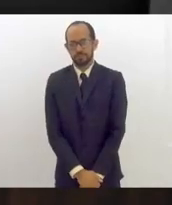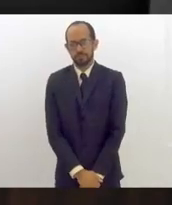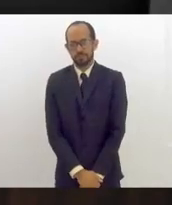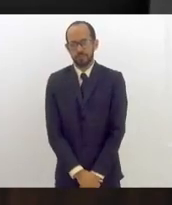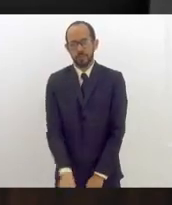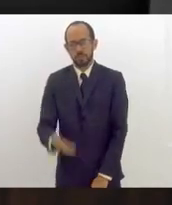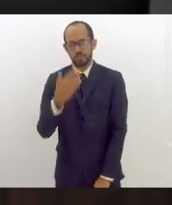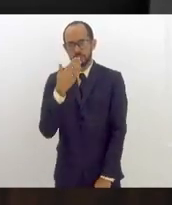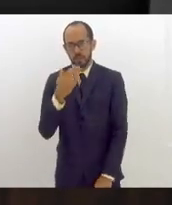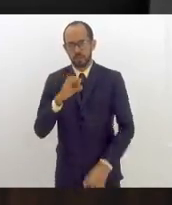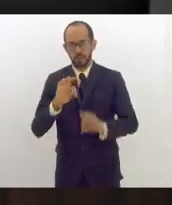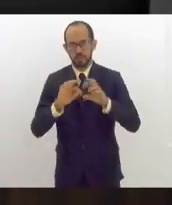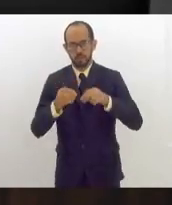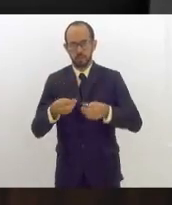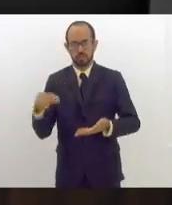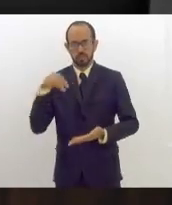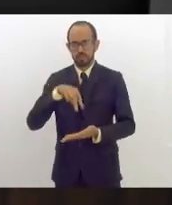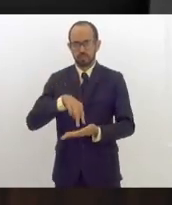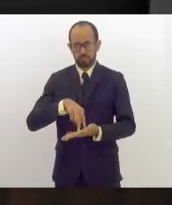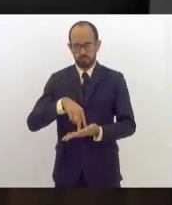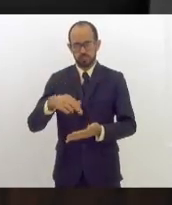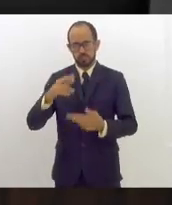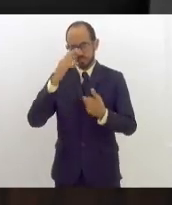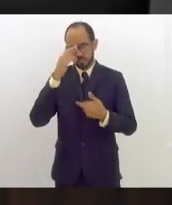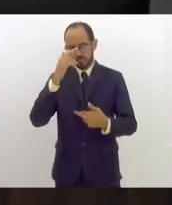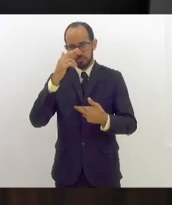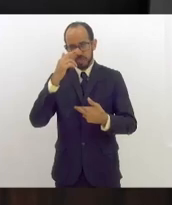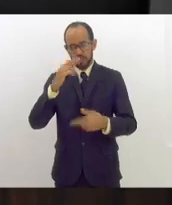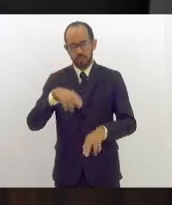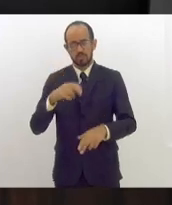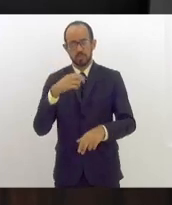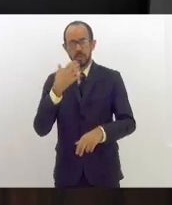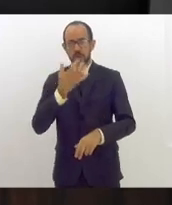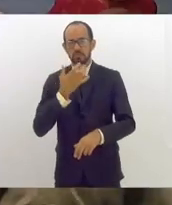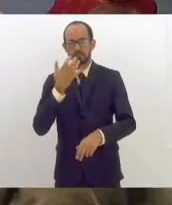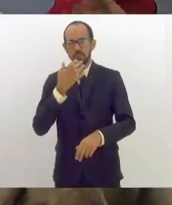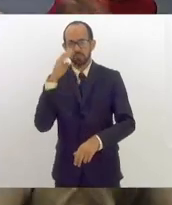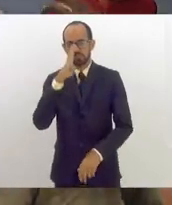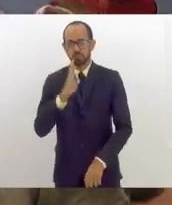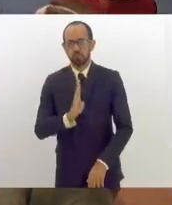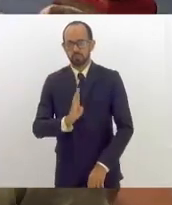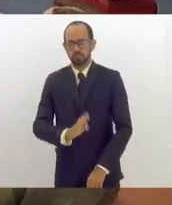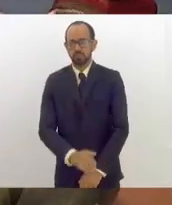Peço que todos coloquem em posição de respeito para que possamos ouvir o hino nacional